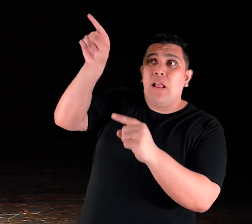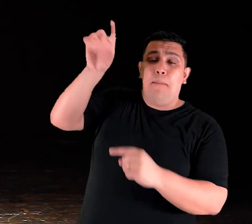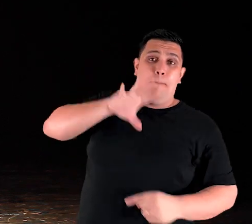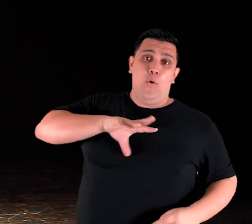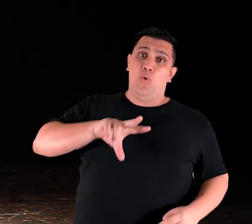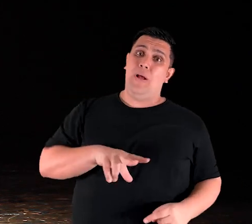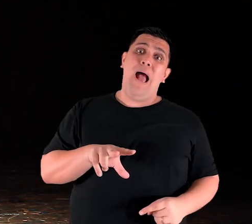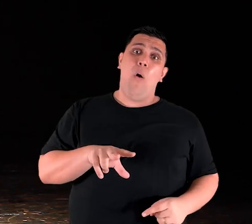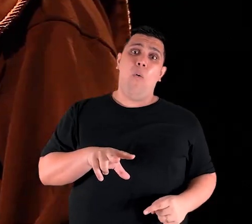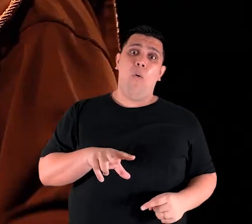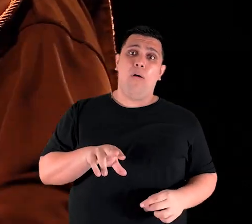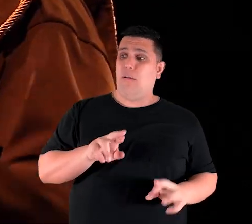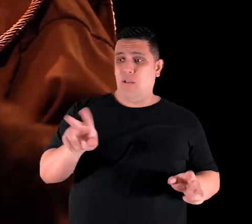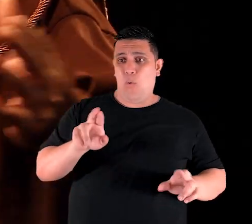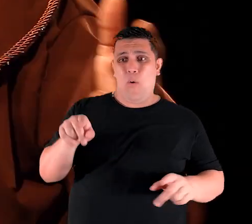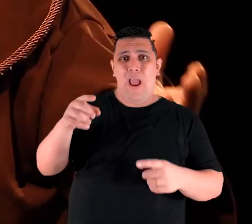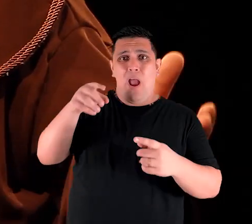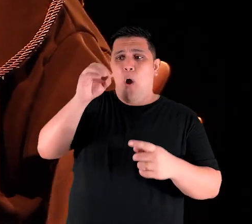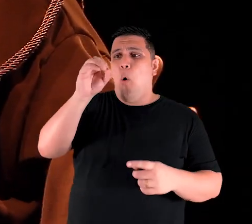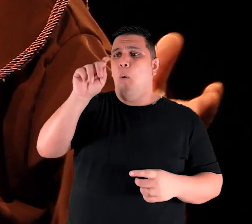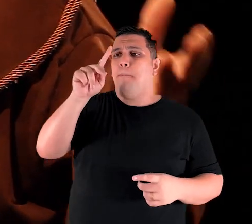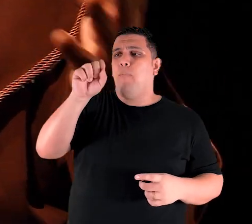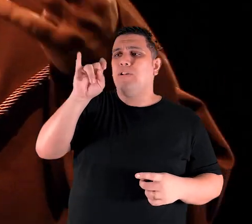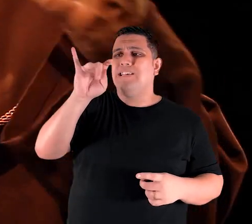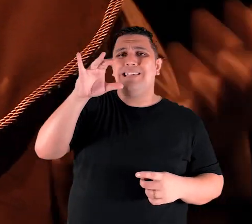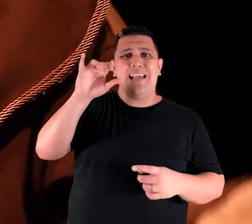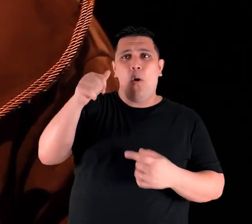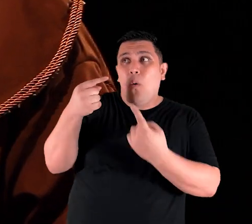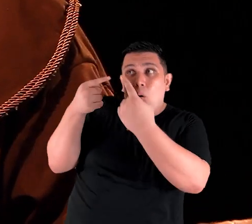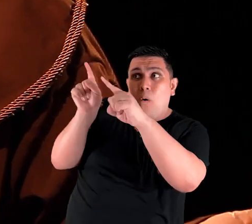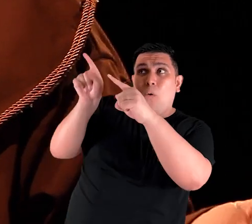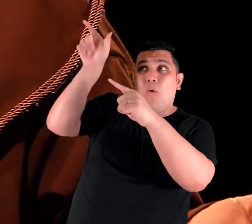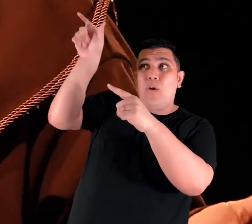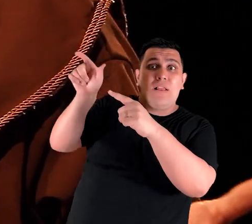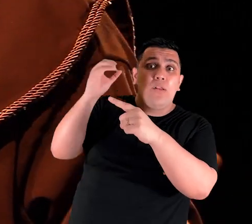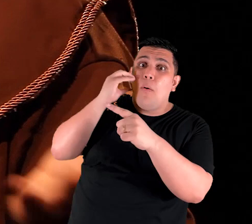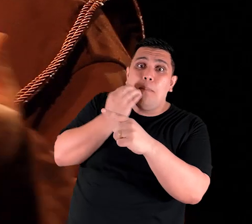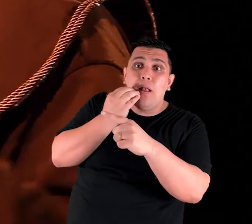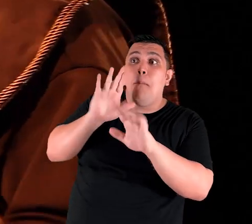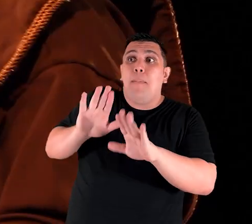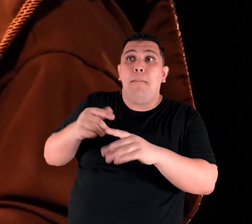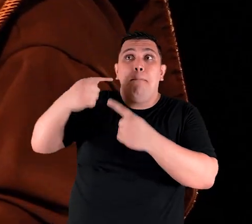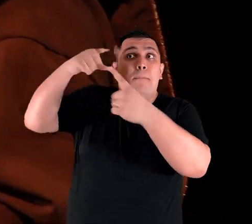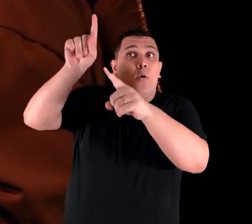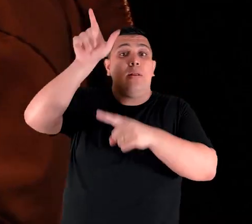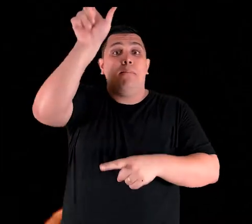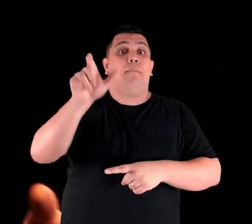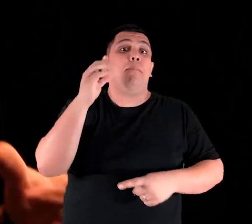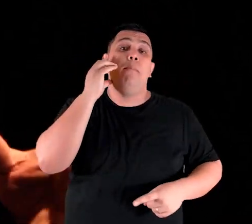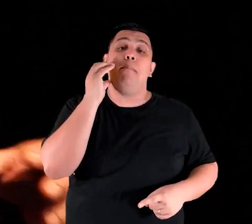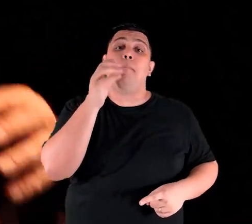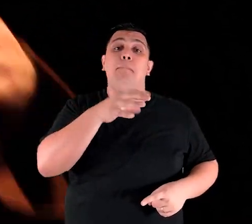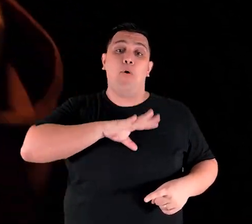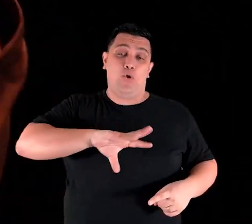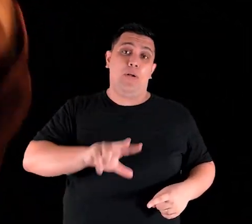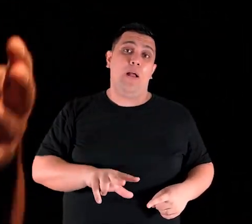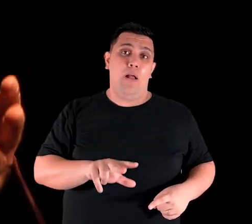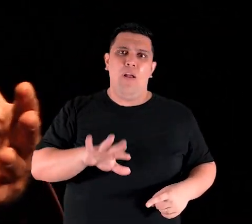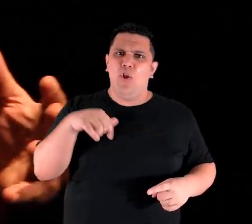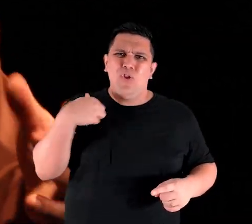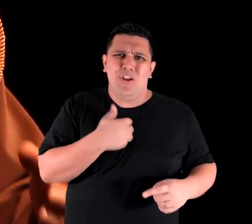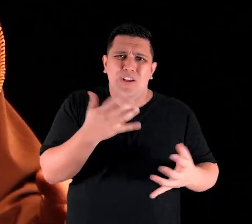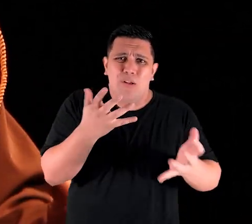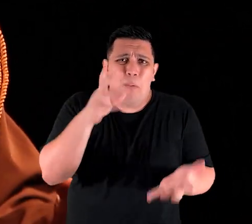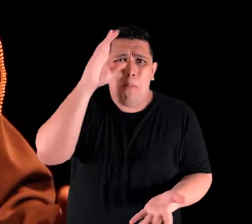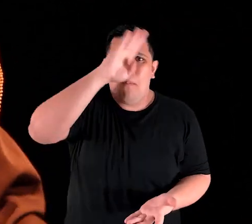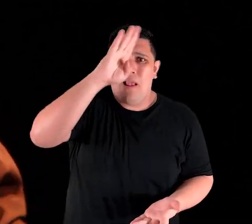Portugal. Pois já que a independência que Portugal nos trouxe não nos dava nenhuma liberdade, nós queríamos um Brasil de